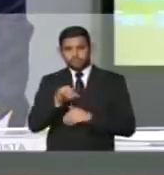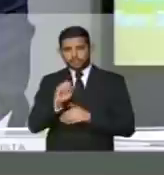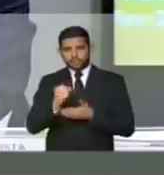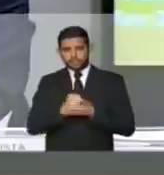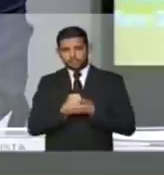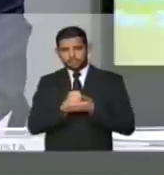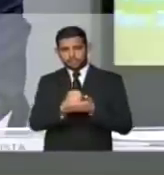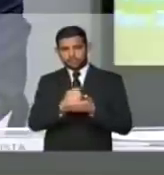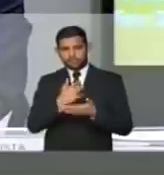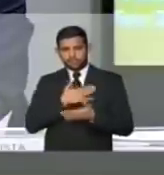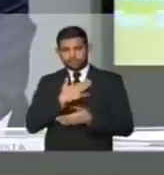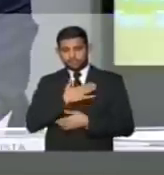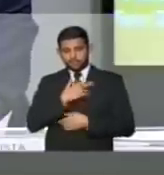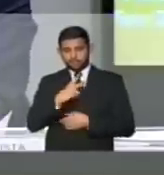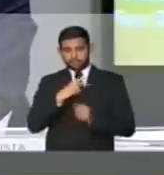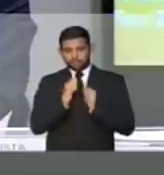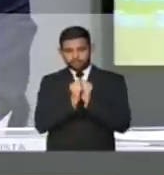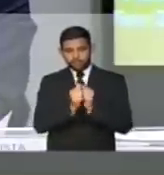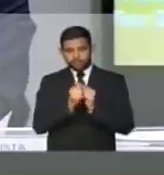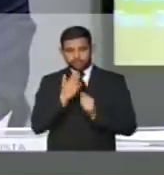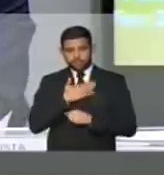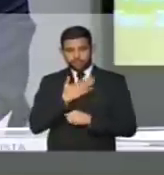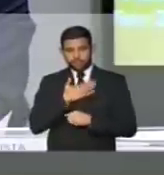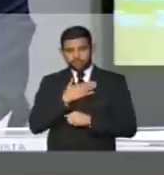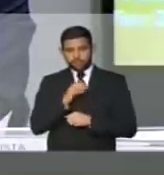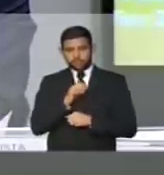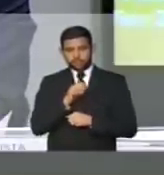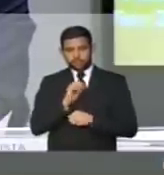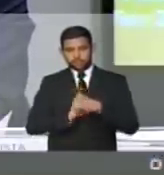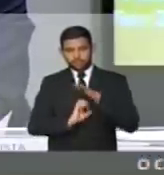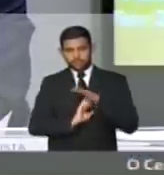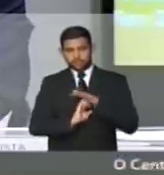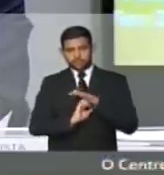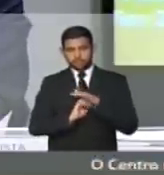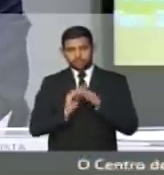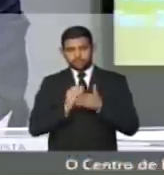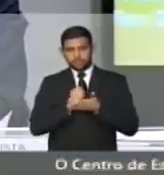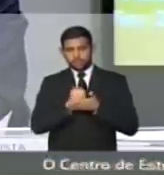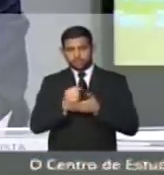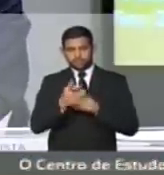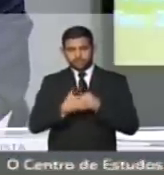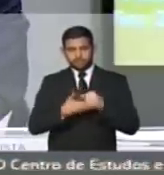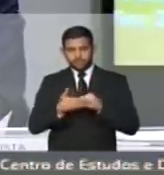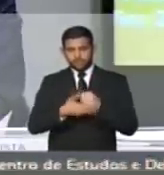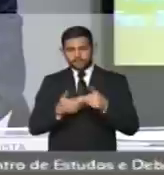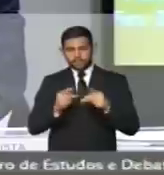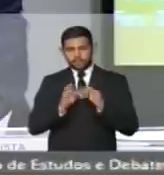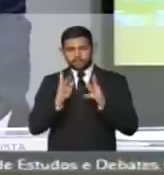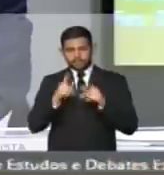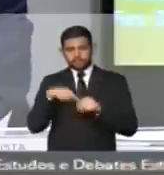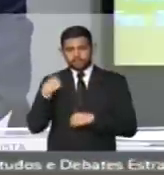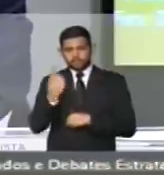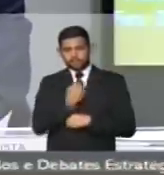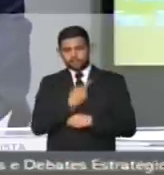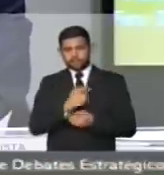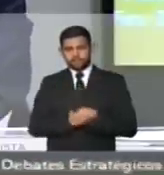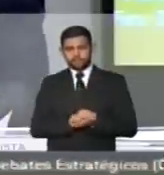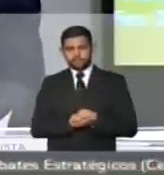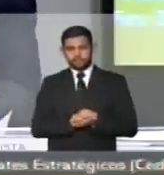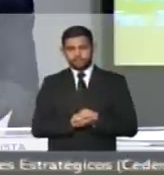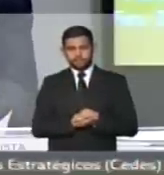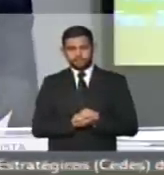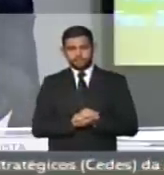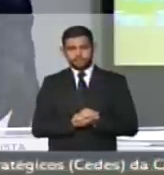financiou comigo, nos meus ativos, foram projetos de infraestrutura básica para todos nós.